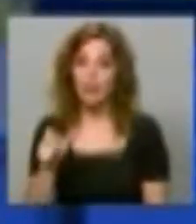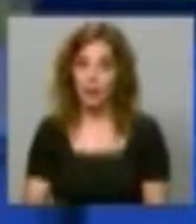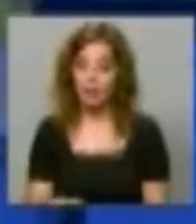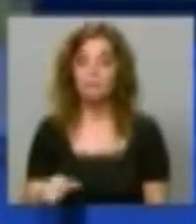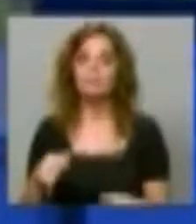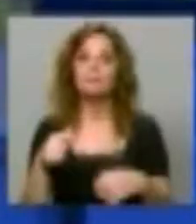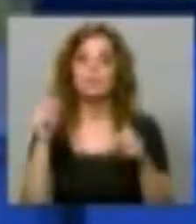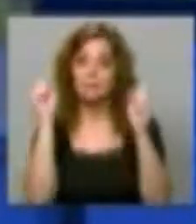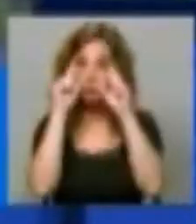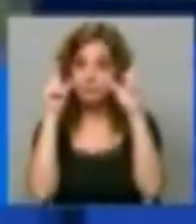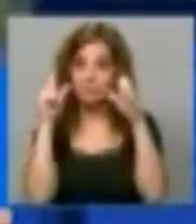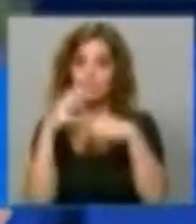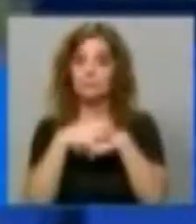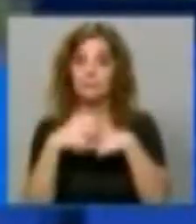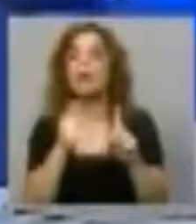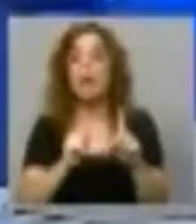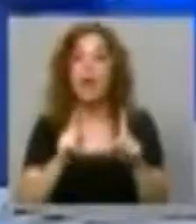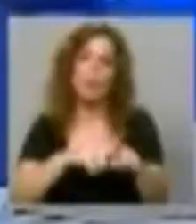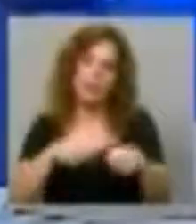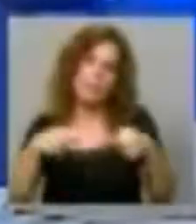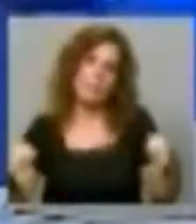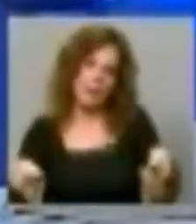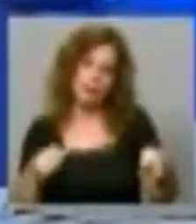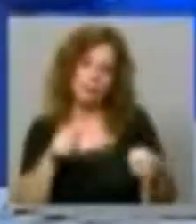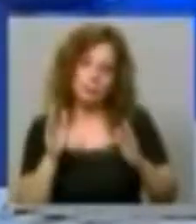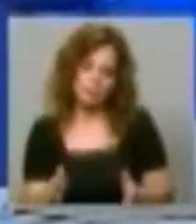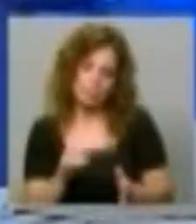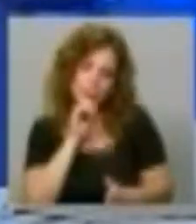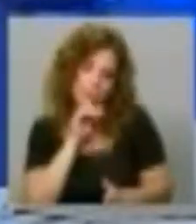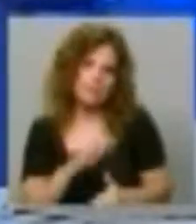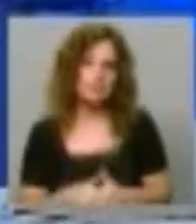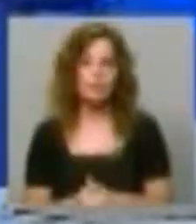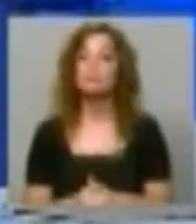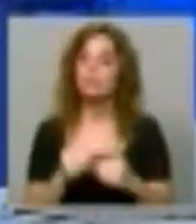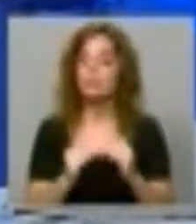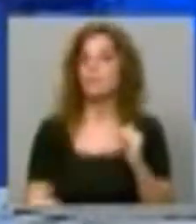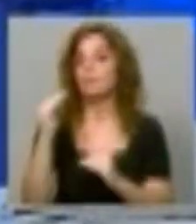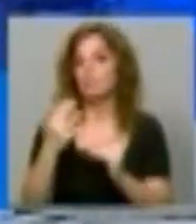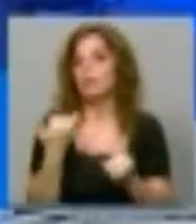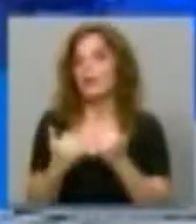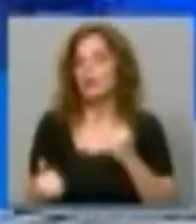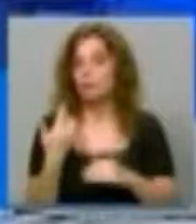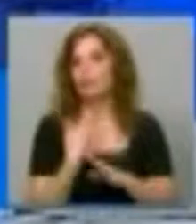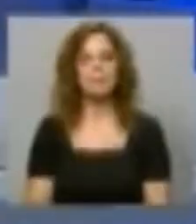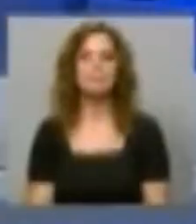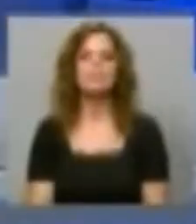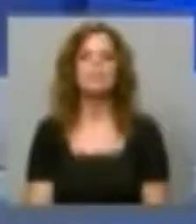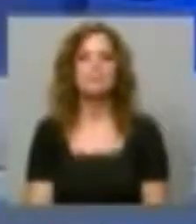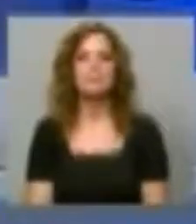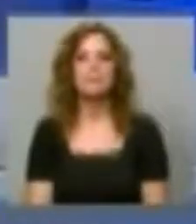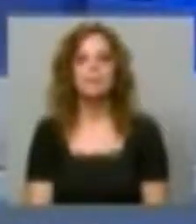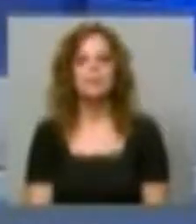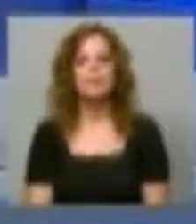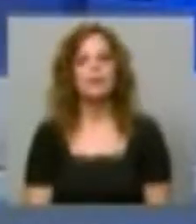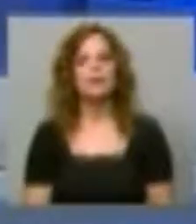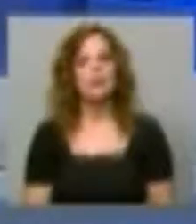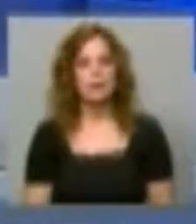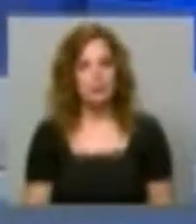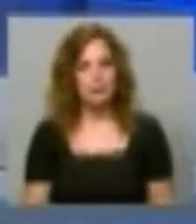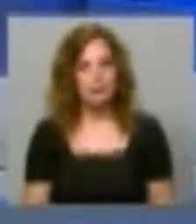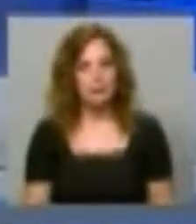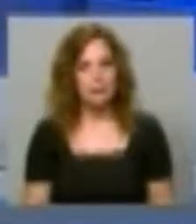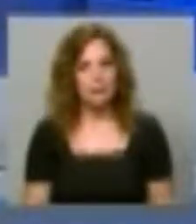noite de segunda feira amanhã as temperaturas e precisamento alto risco vencendo o general russo dispositivos consultas para os